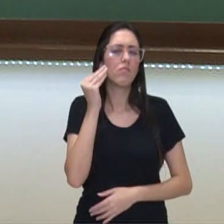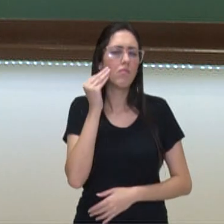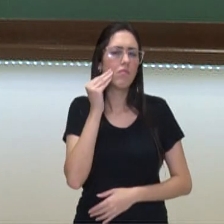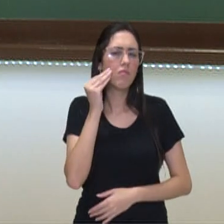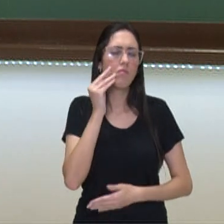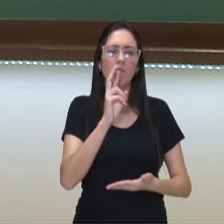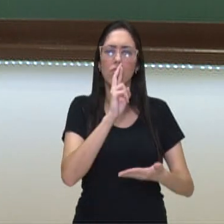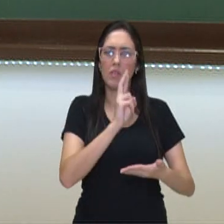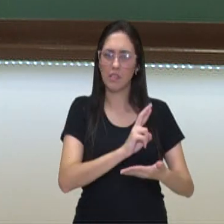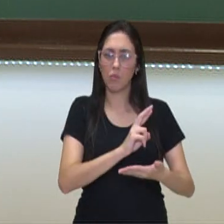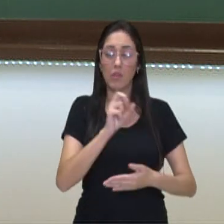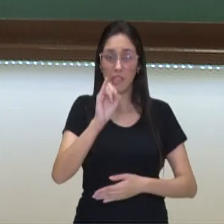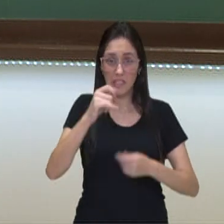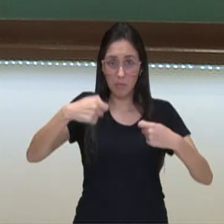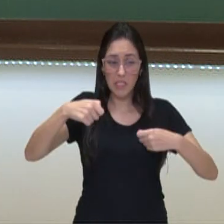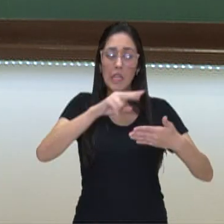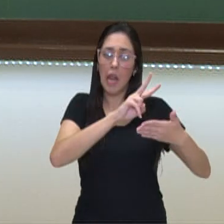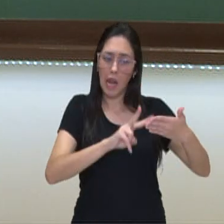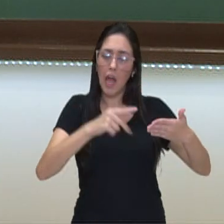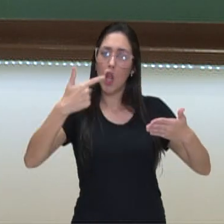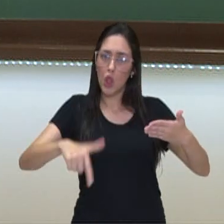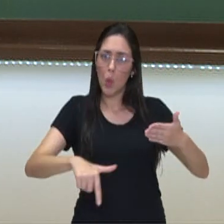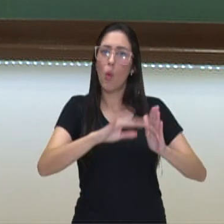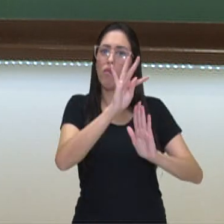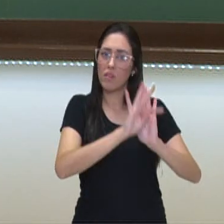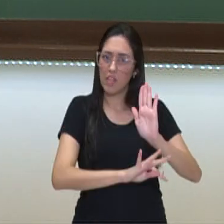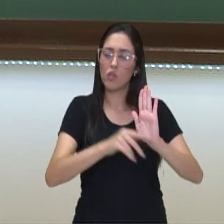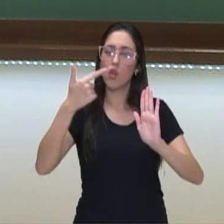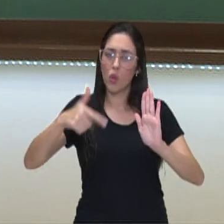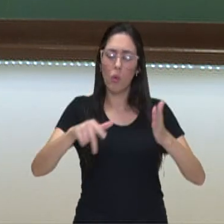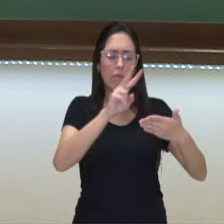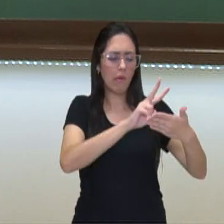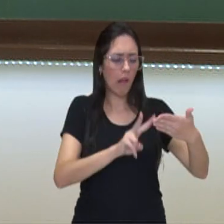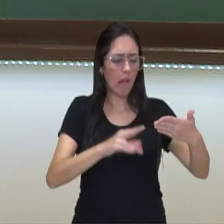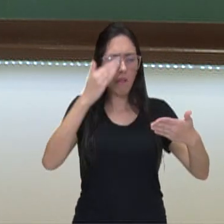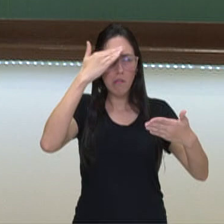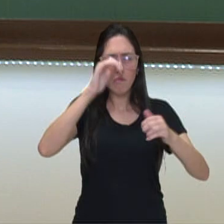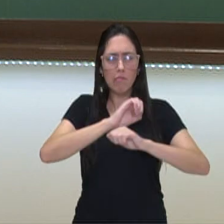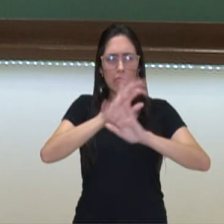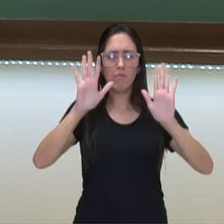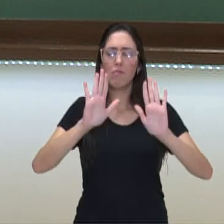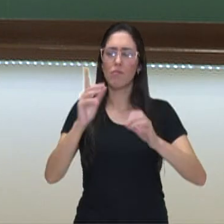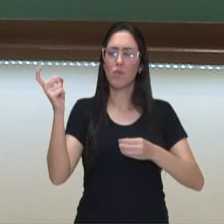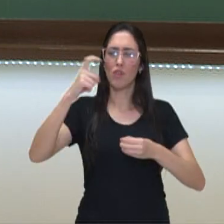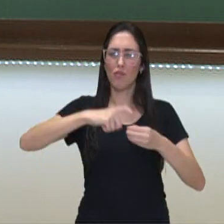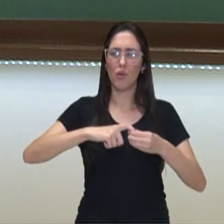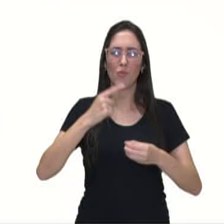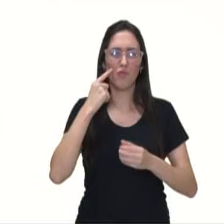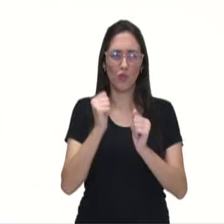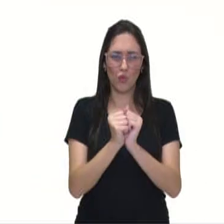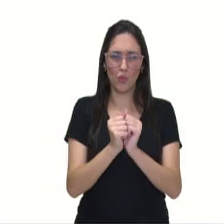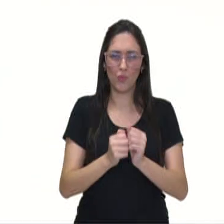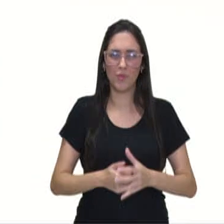vocês precisarem, pode ler novamente ali a citação que eu fiz e logo eu volto para a gente corrigir.